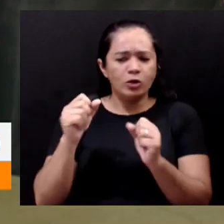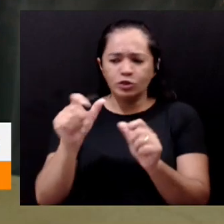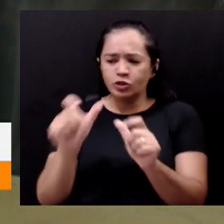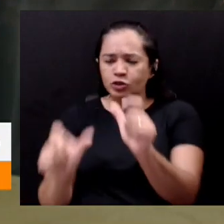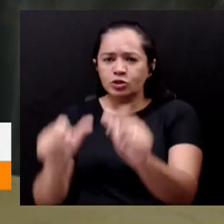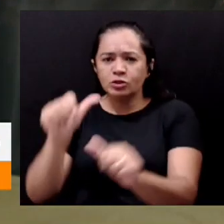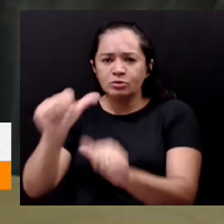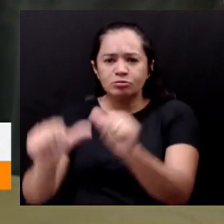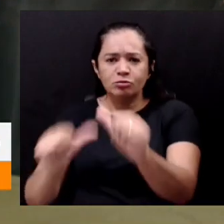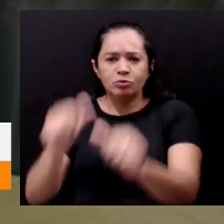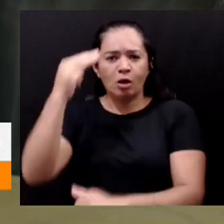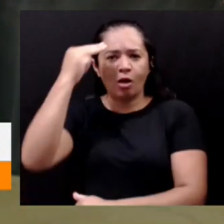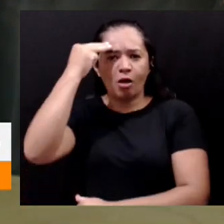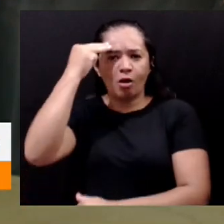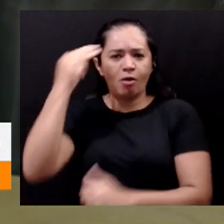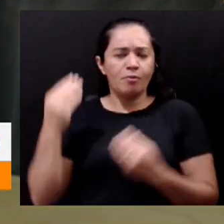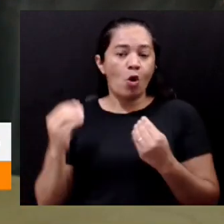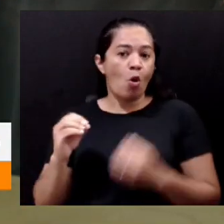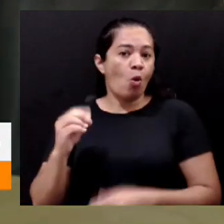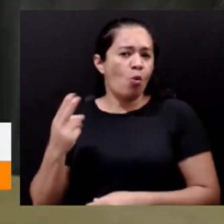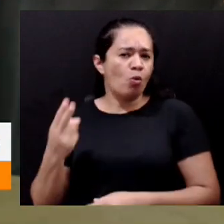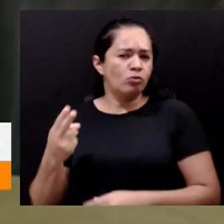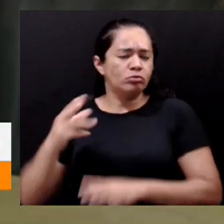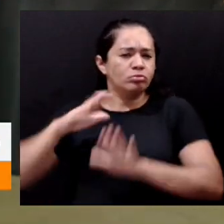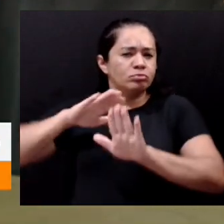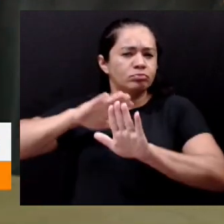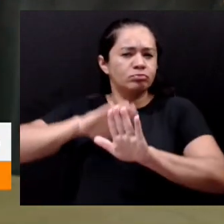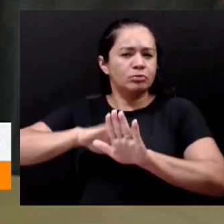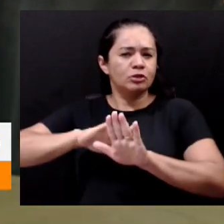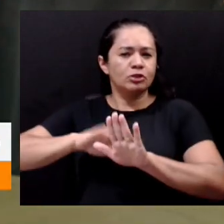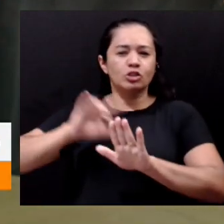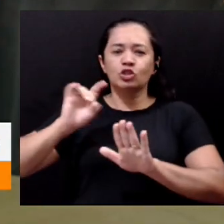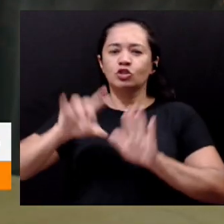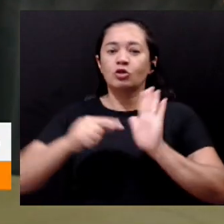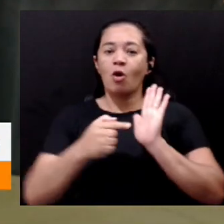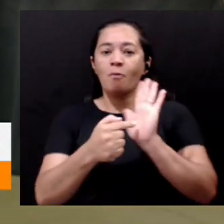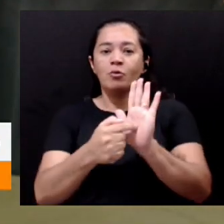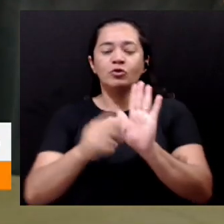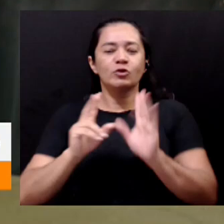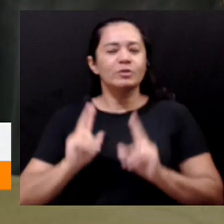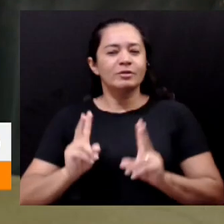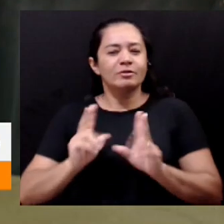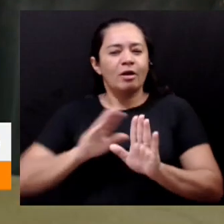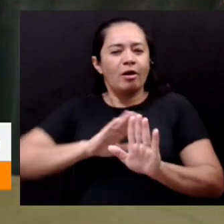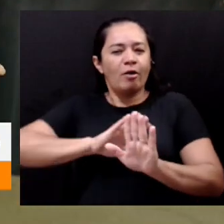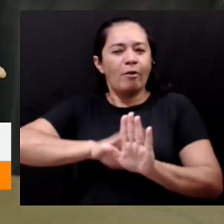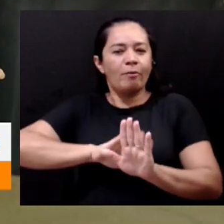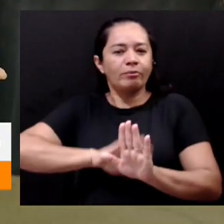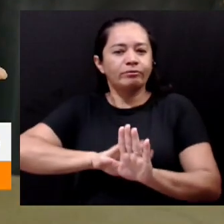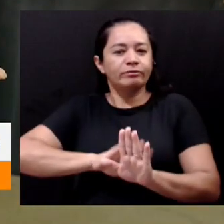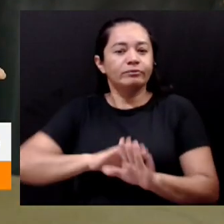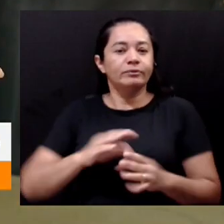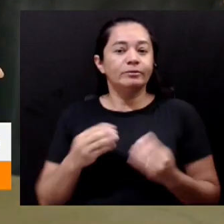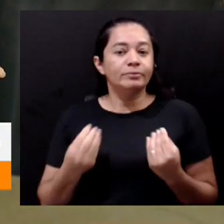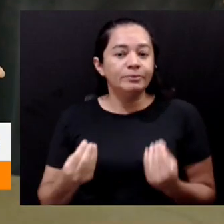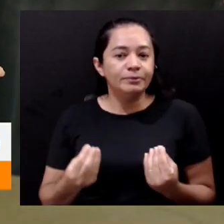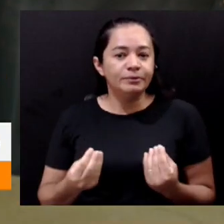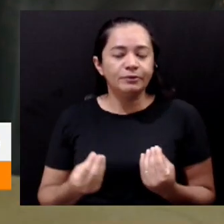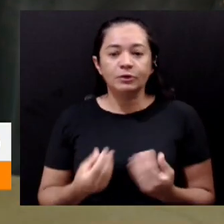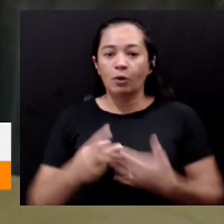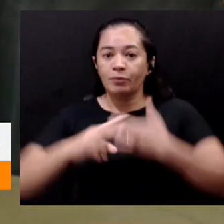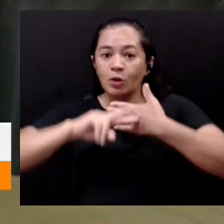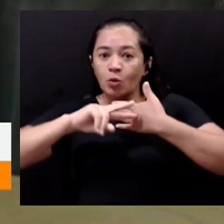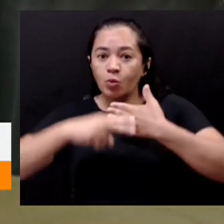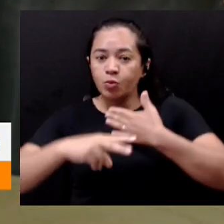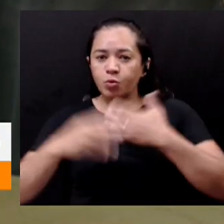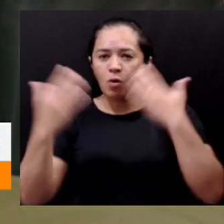pessoas? Ou será que eles apenas revelam o que sempre esteve ali, escondido? Qual o impacto psicológico do poder